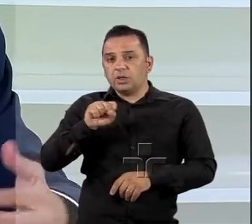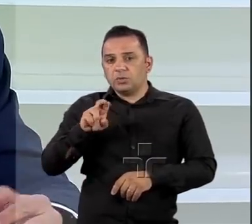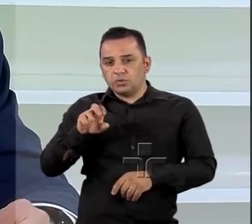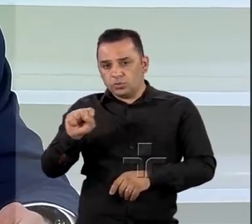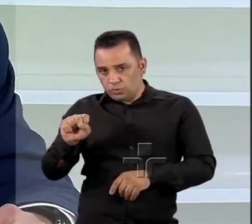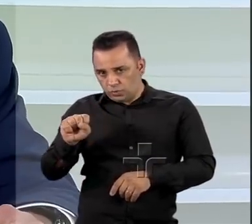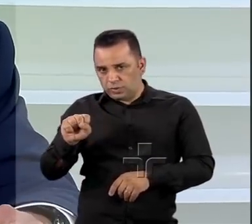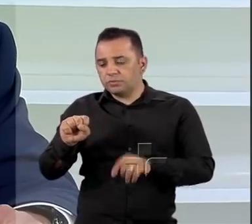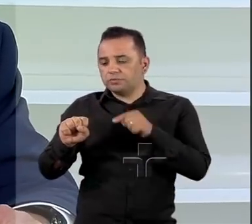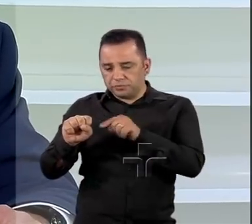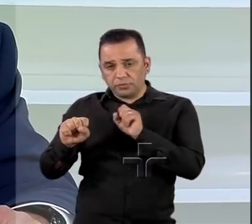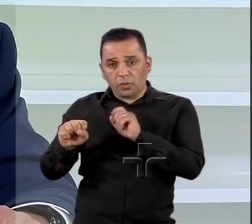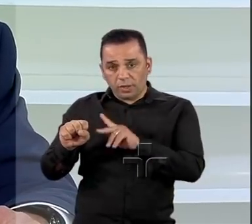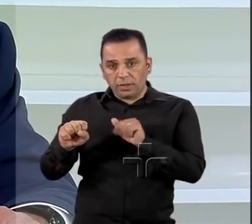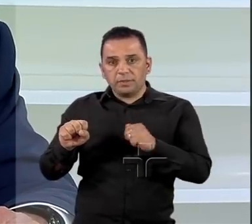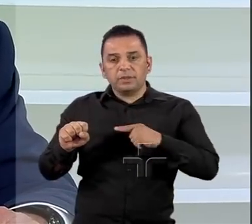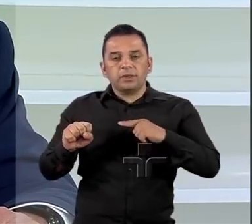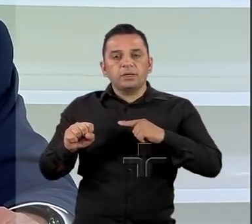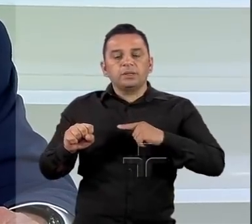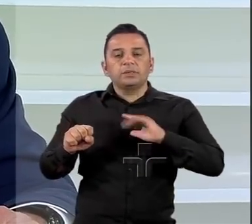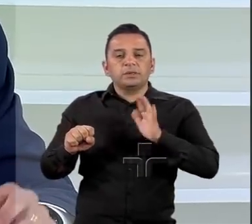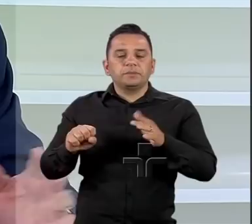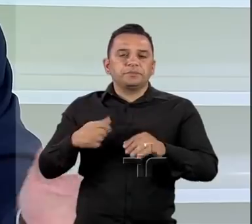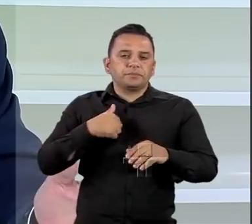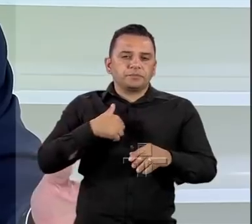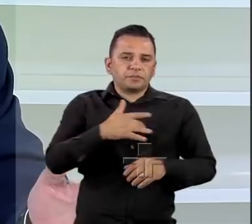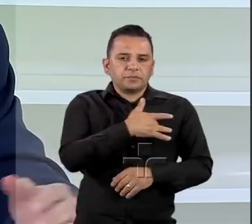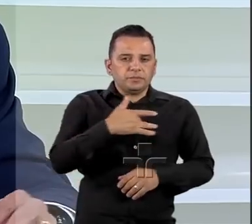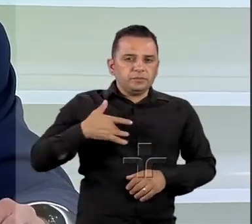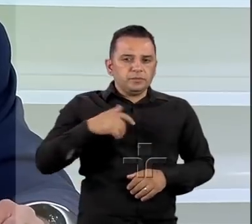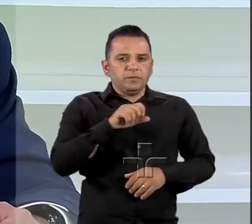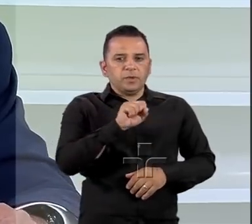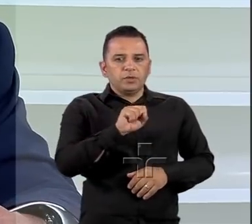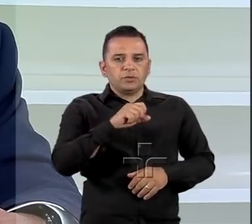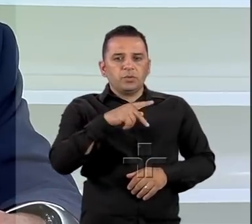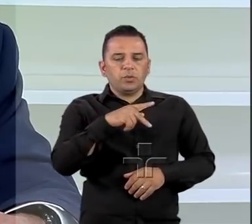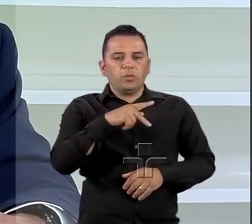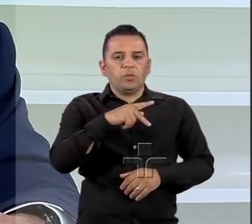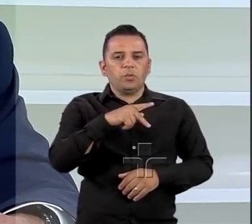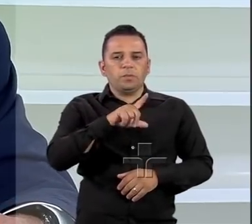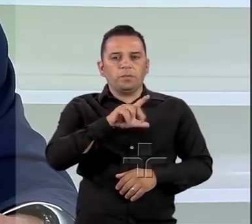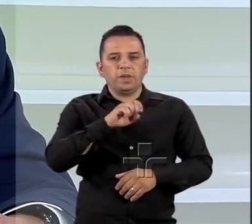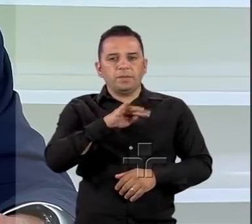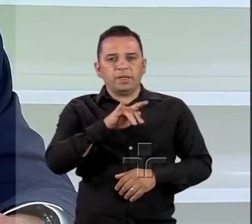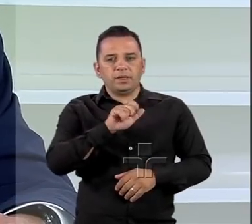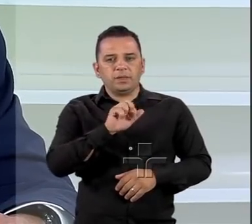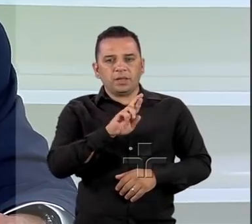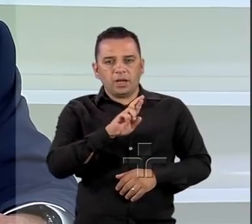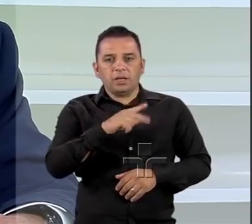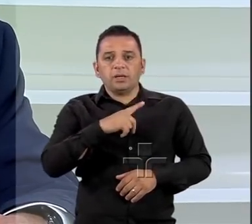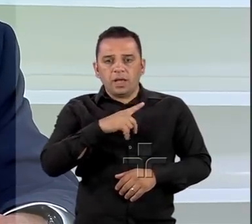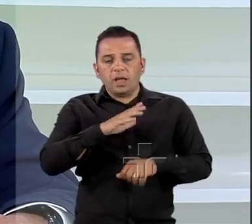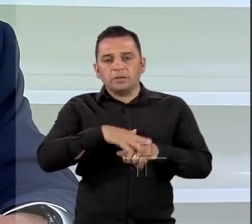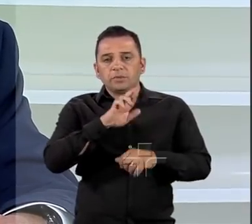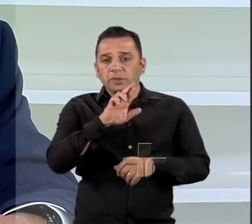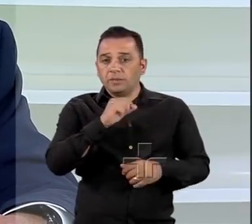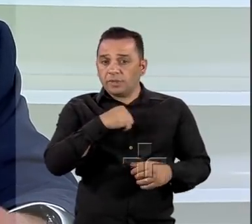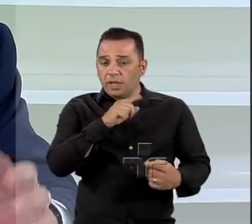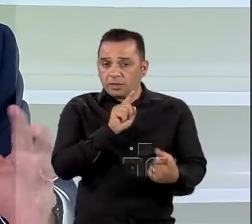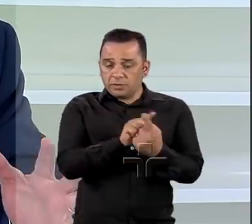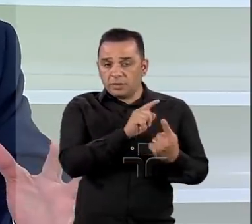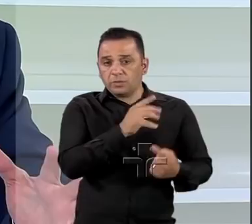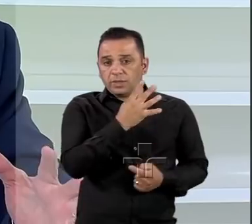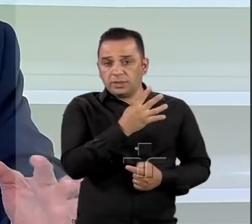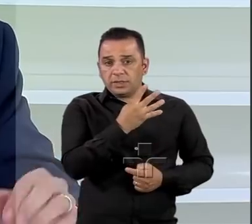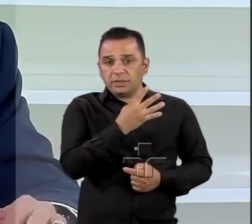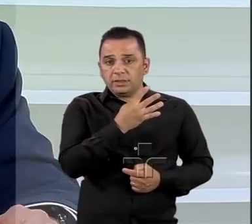mas existe a saúde suplementar, que é responsável pelo atendimento de 47,1 milhões de brasileiros.